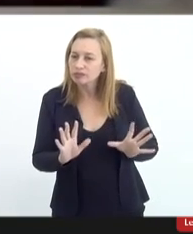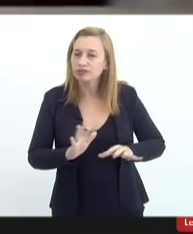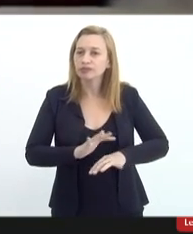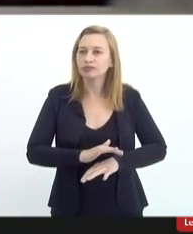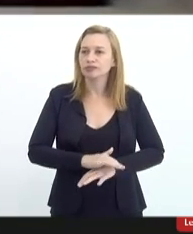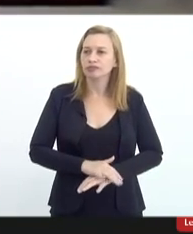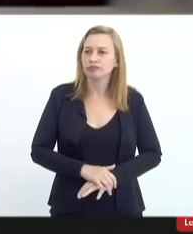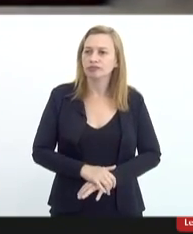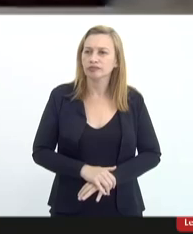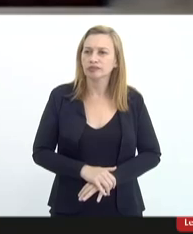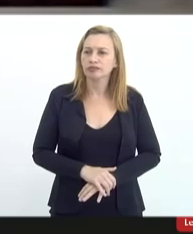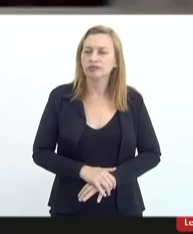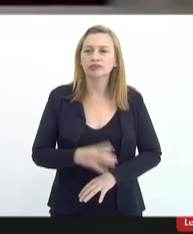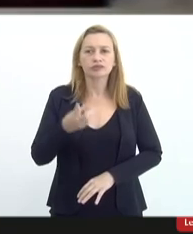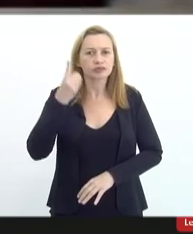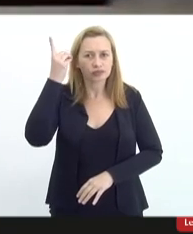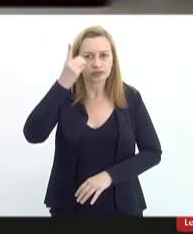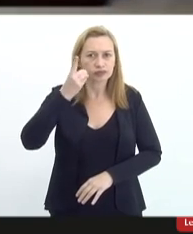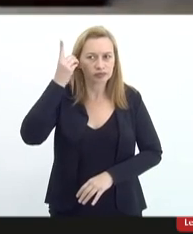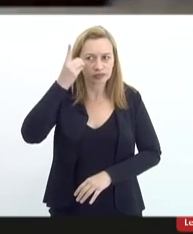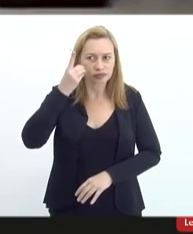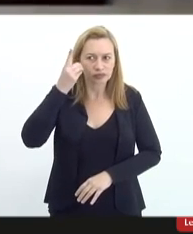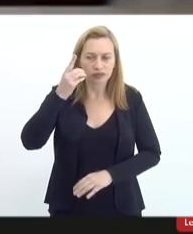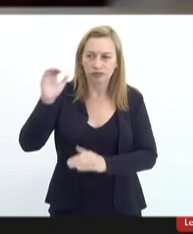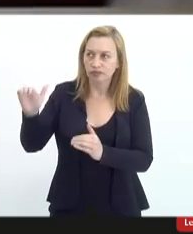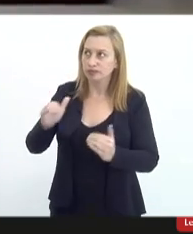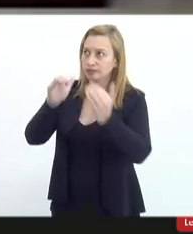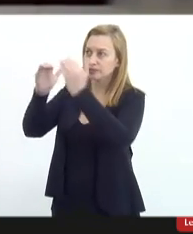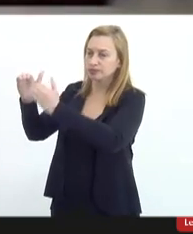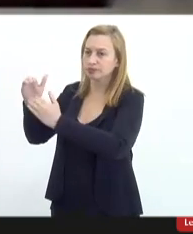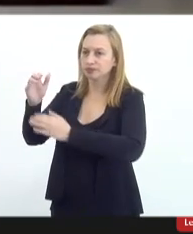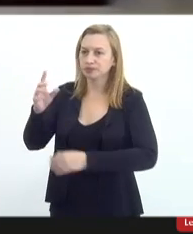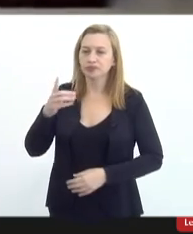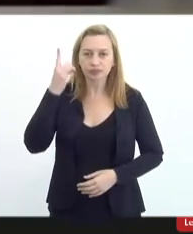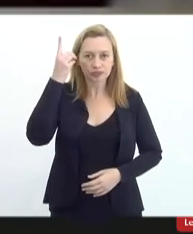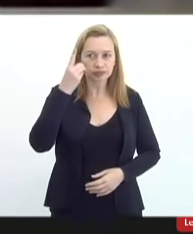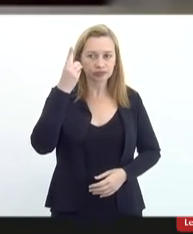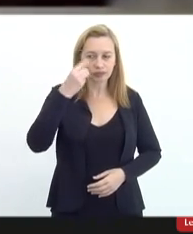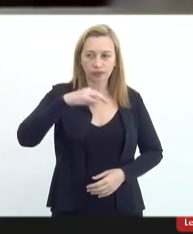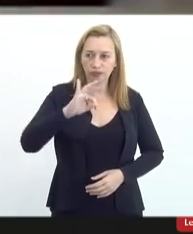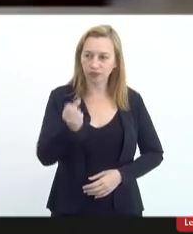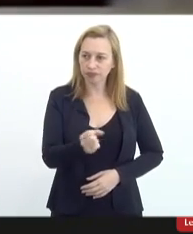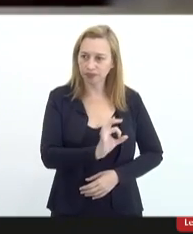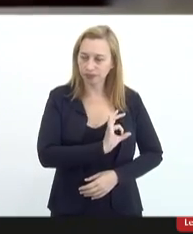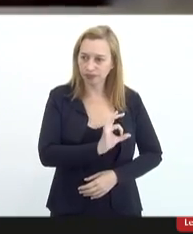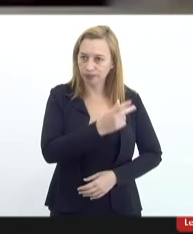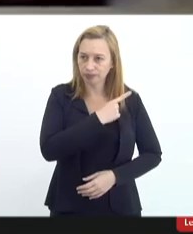deixo a deputada, a sua excelência deputada Marta Rocha, presidente,